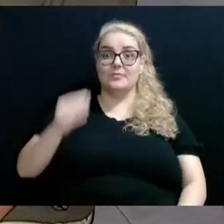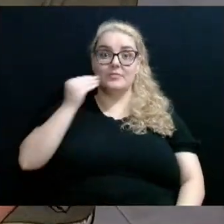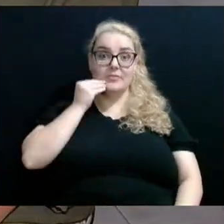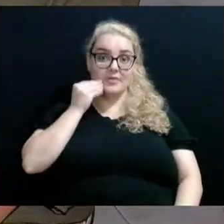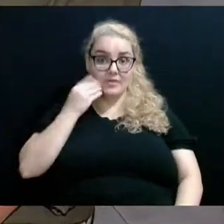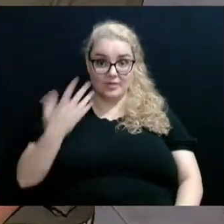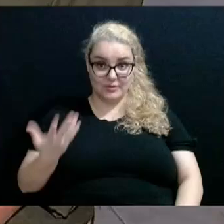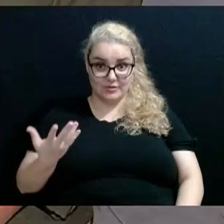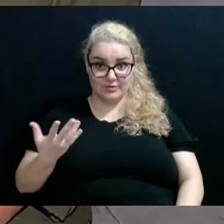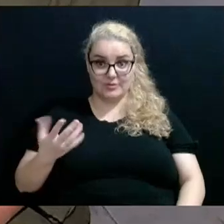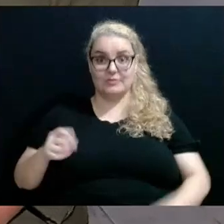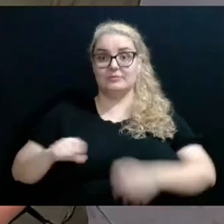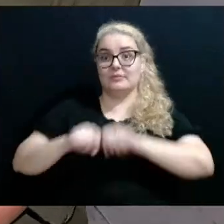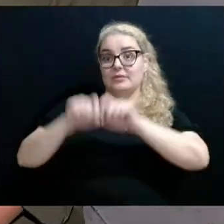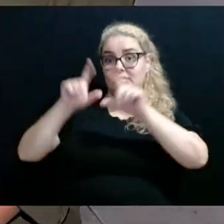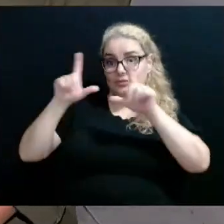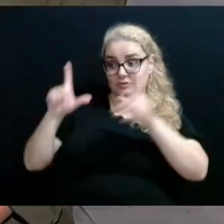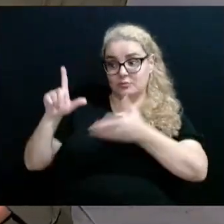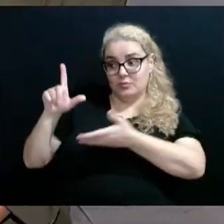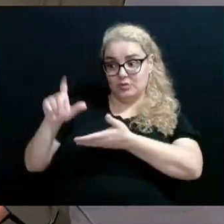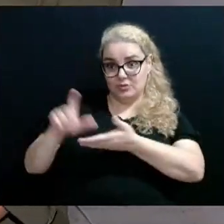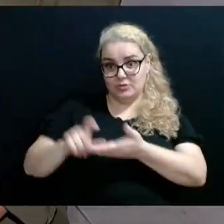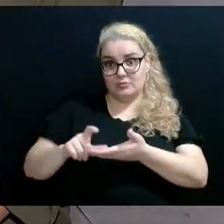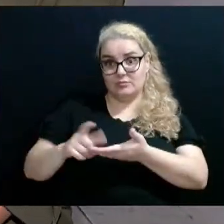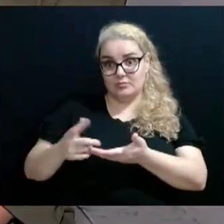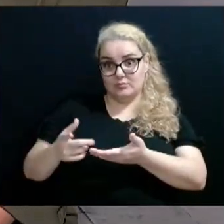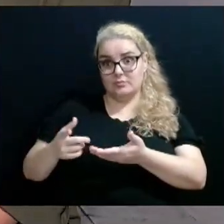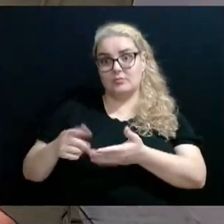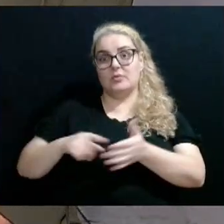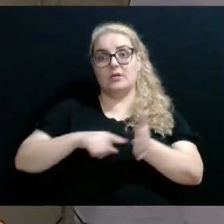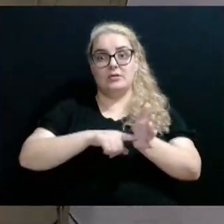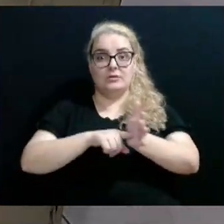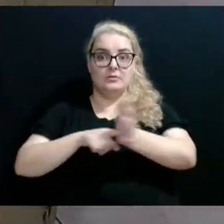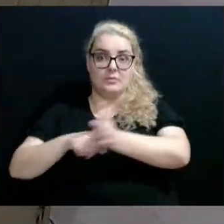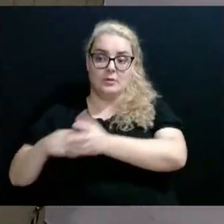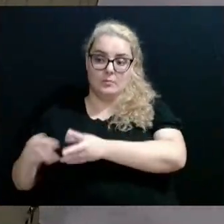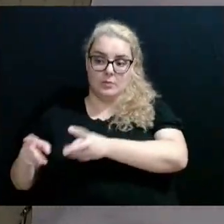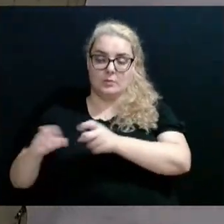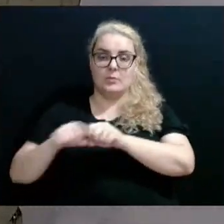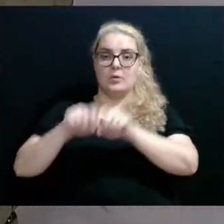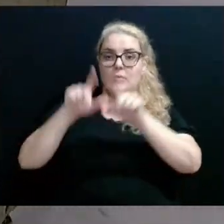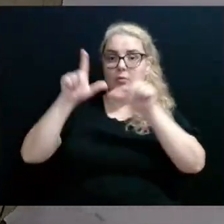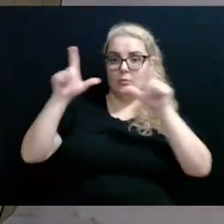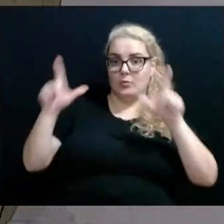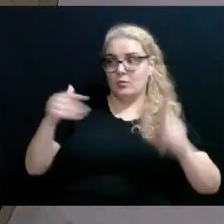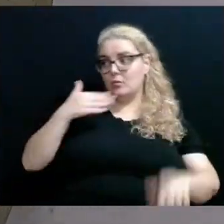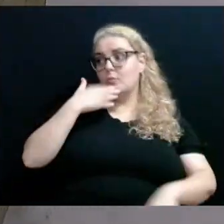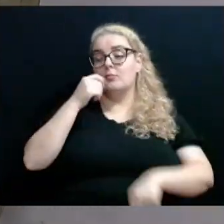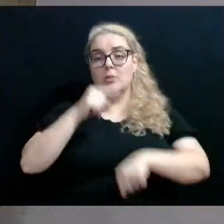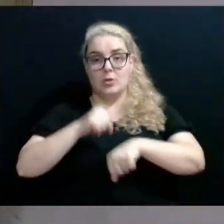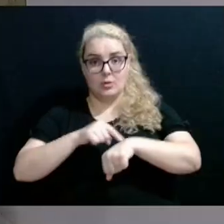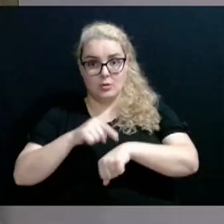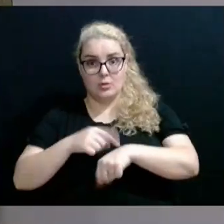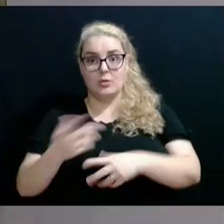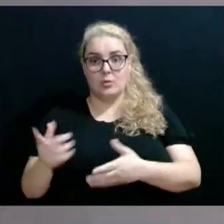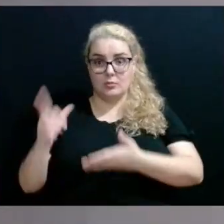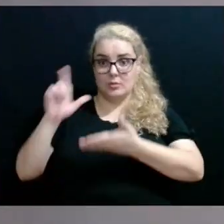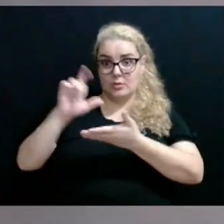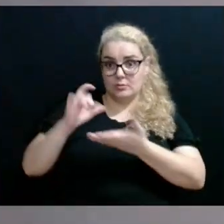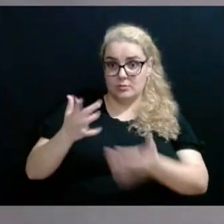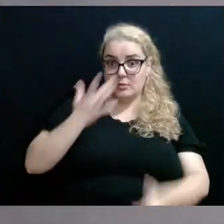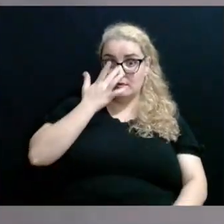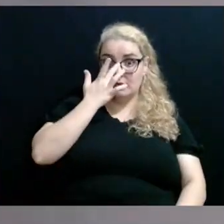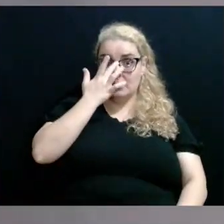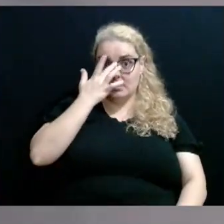parte da manhã, né? Na verdade, foram pesquisas, aí eu percebi que na parte da manhã é o melhor horário Tá. para se tirar uma foto, até mesmo com a